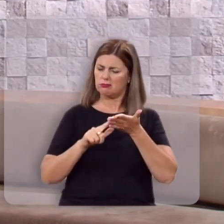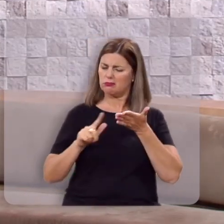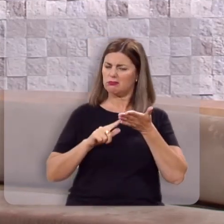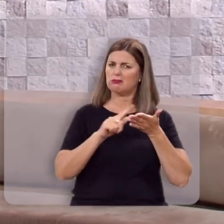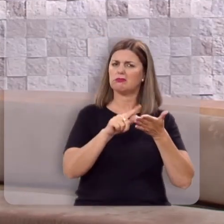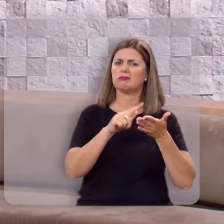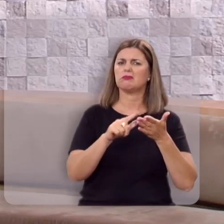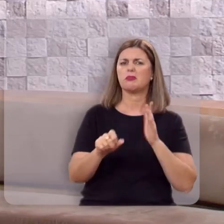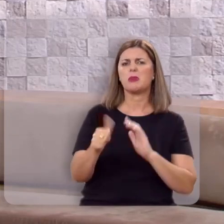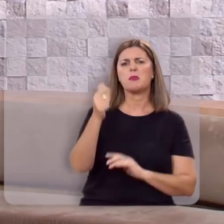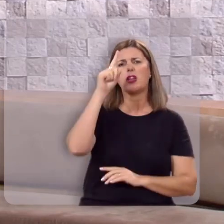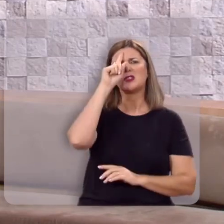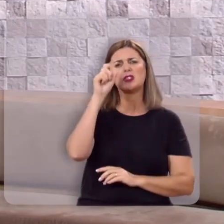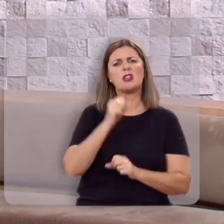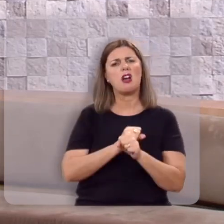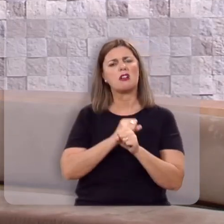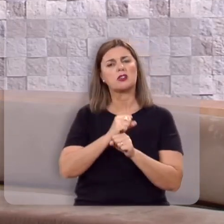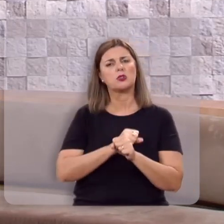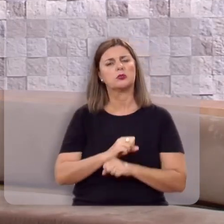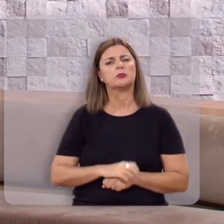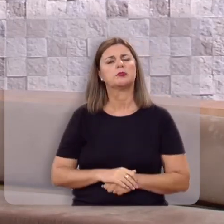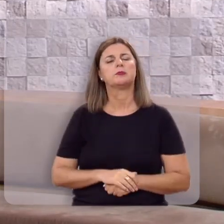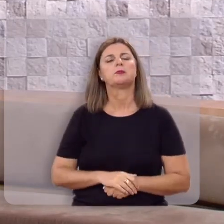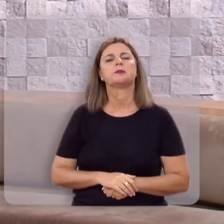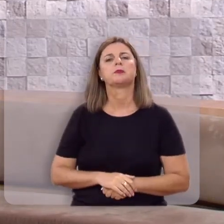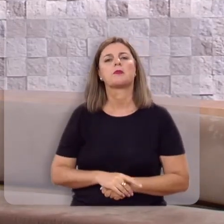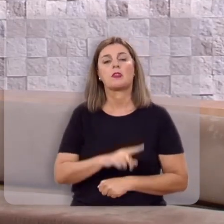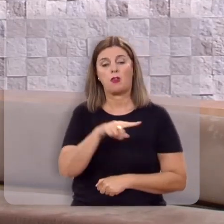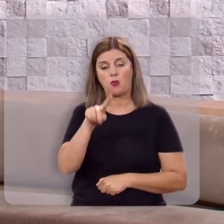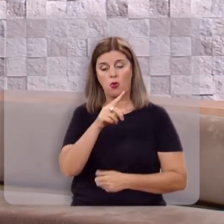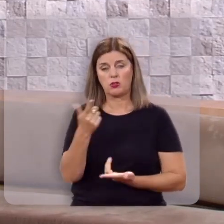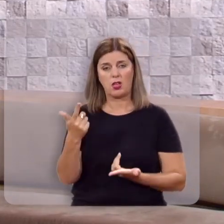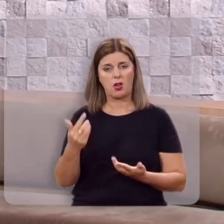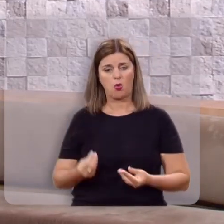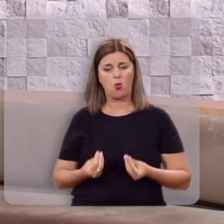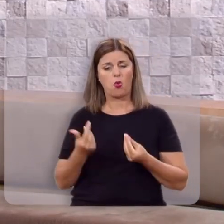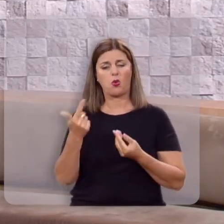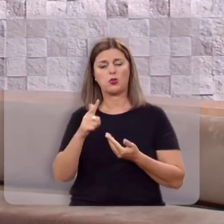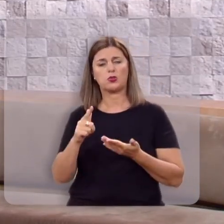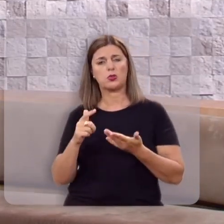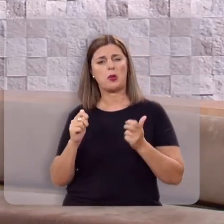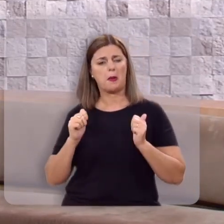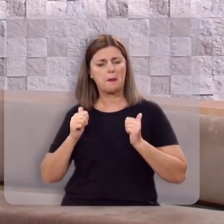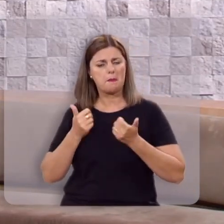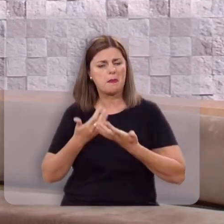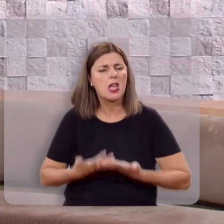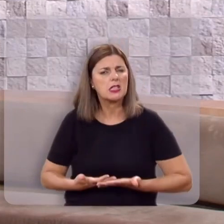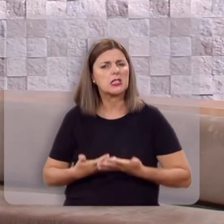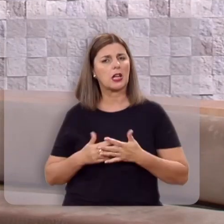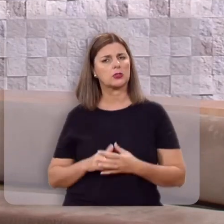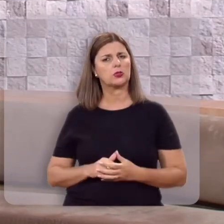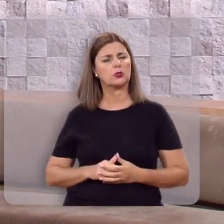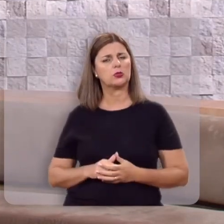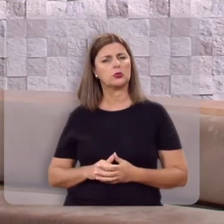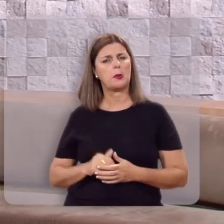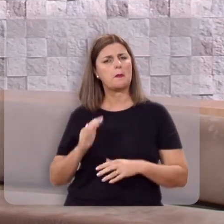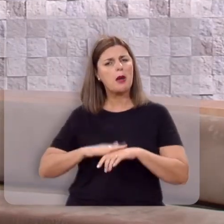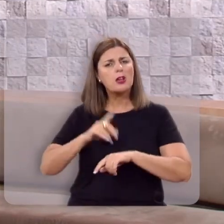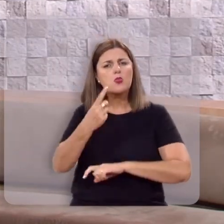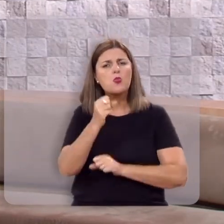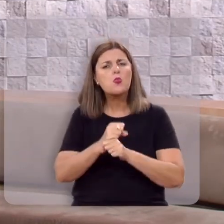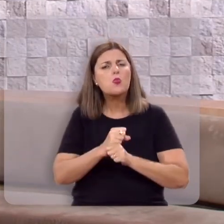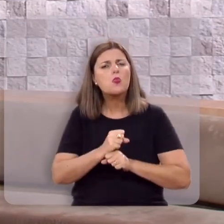Faça uma faxina aí no primeiro dia do ano, para você não carregar essa mochila pesada mais um